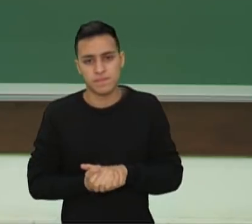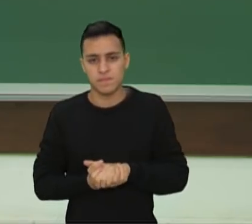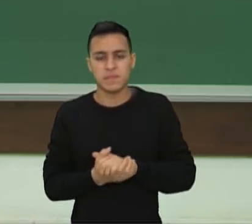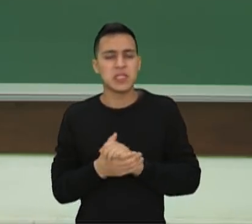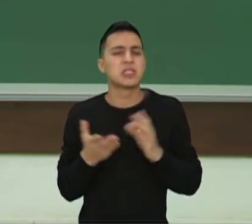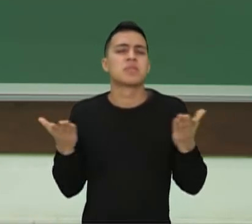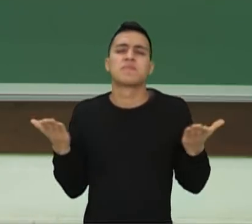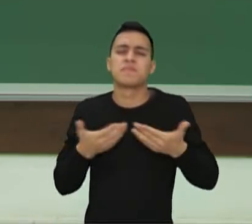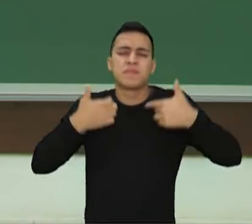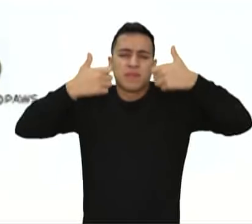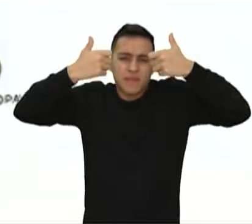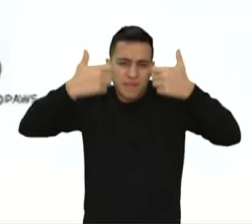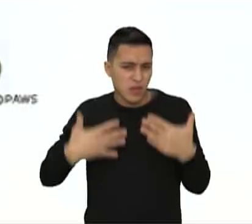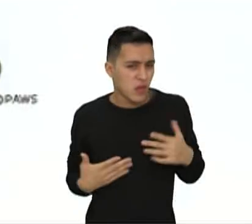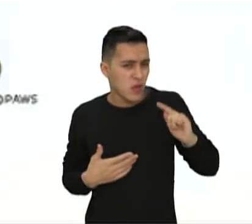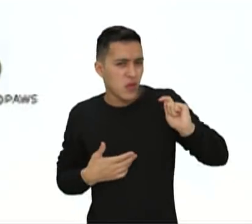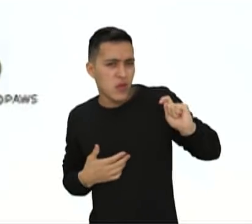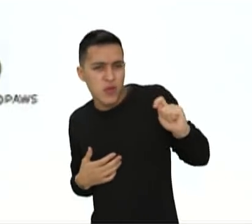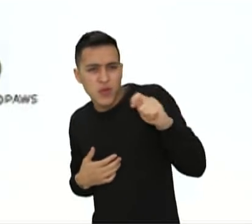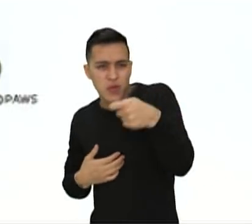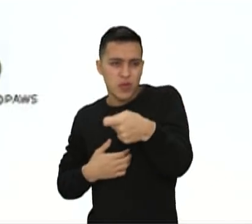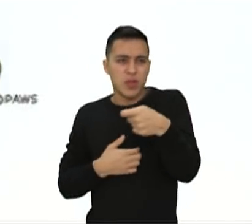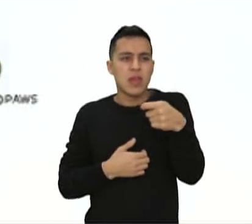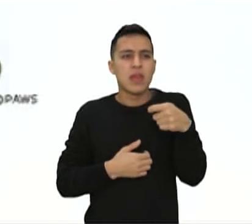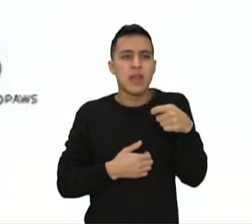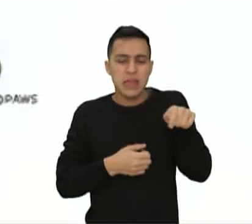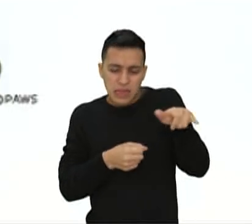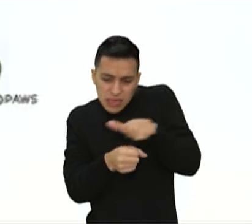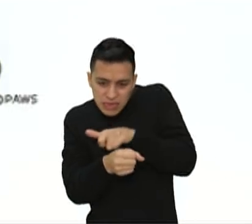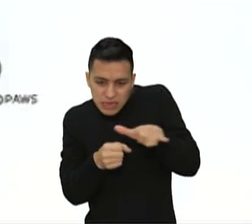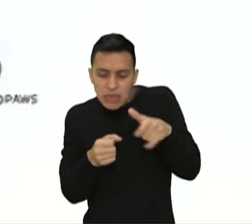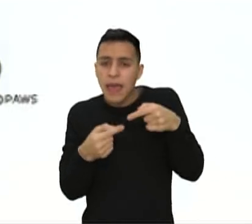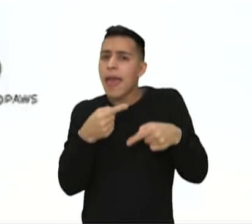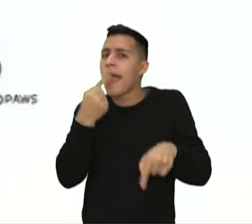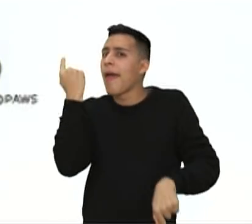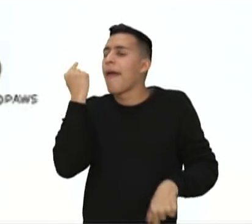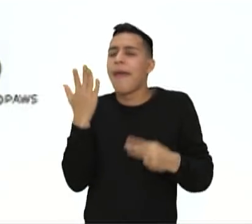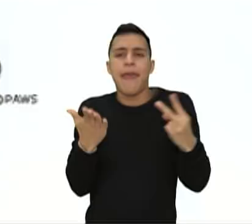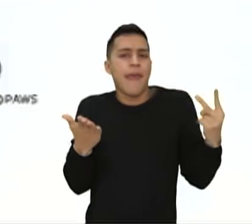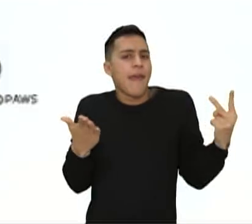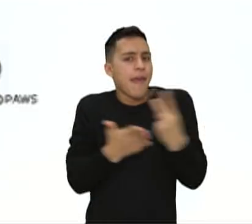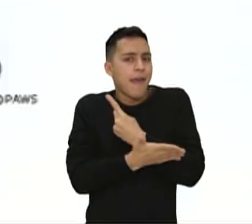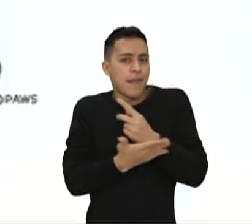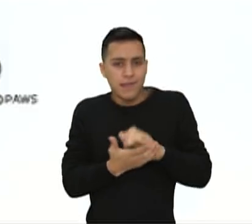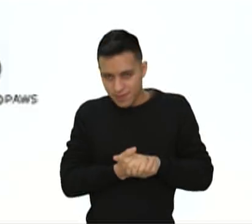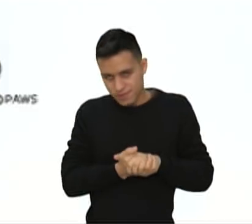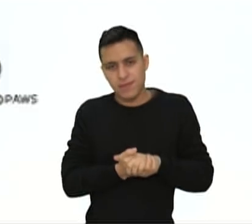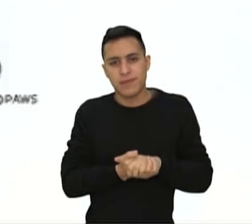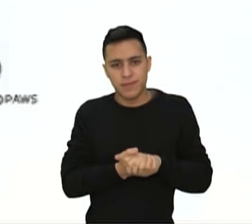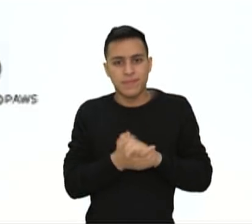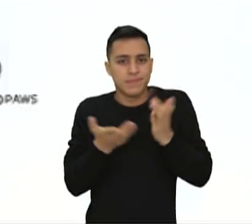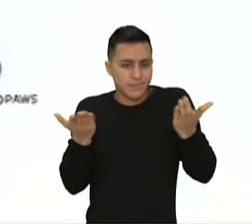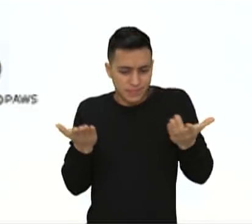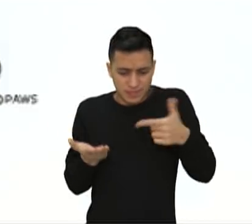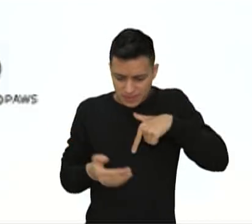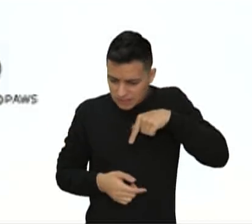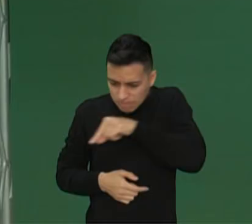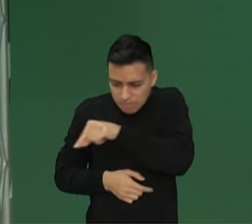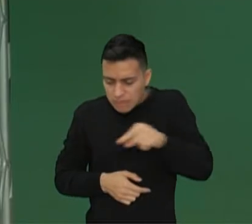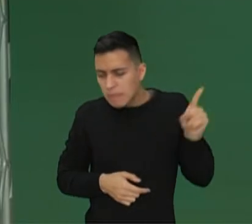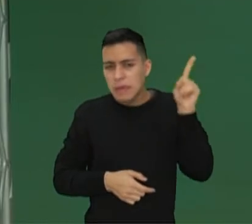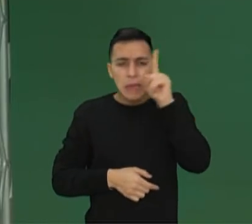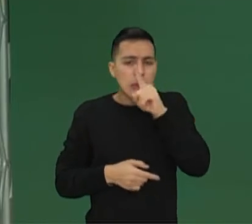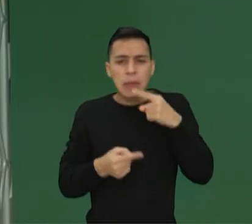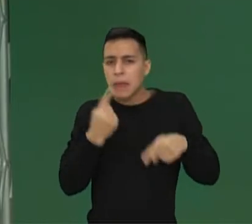E hoje vamos falar sobre o quê? Sobre os lances irregulares. Então, os lances irregulares,